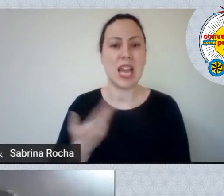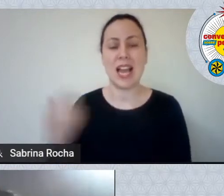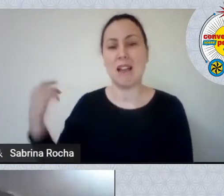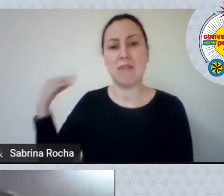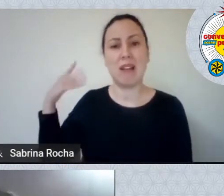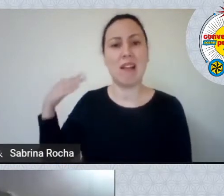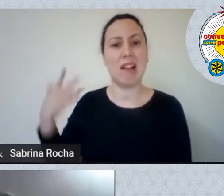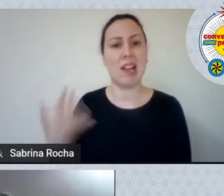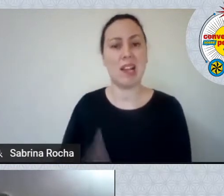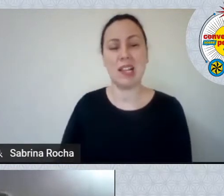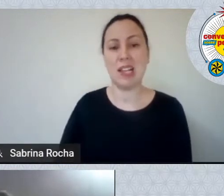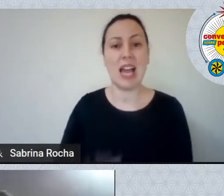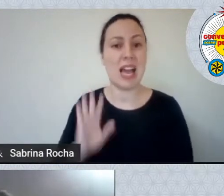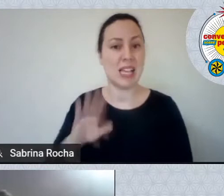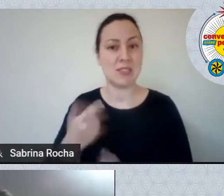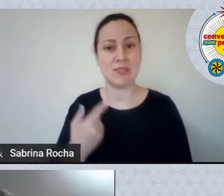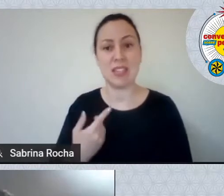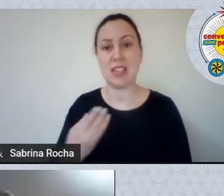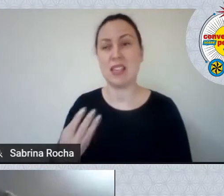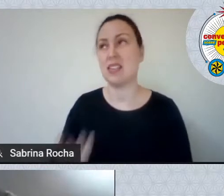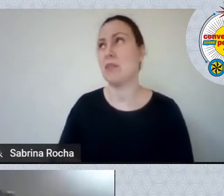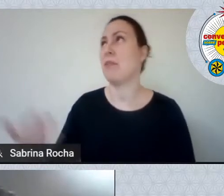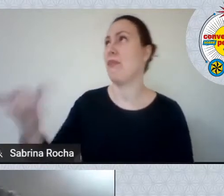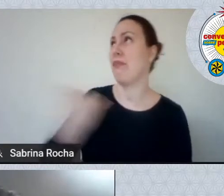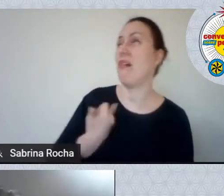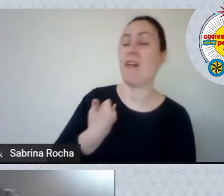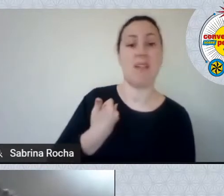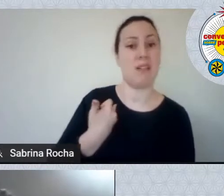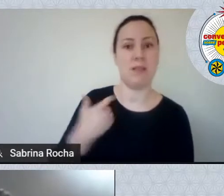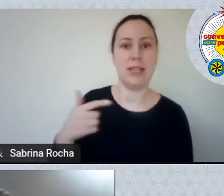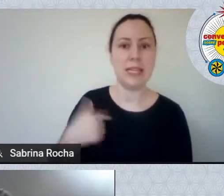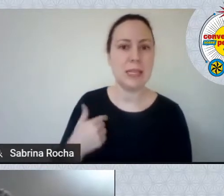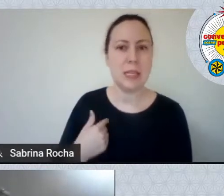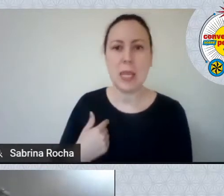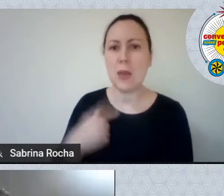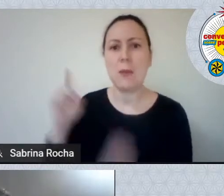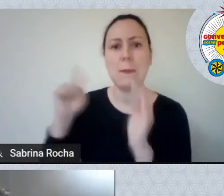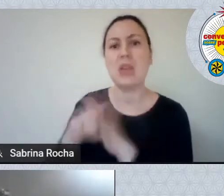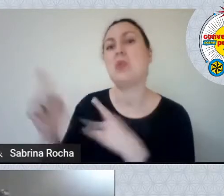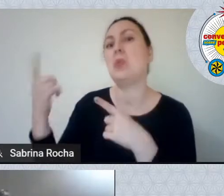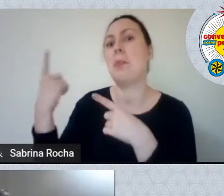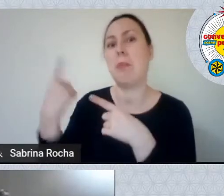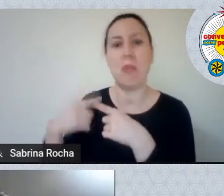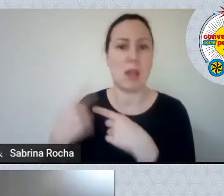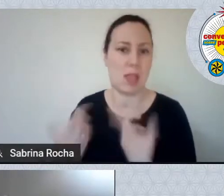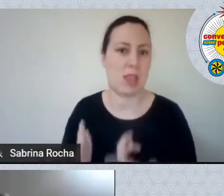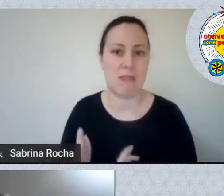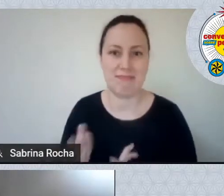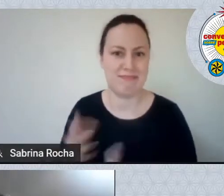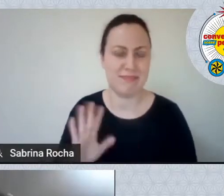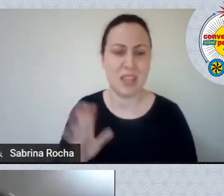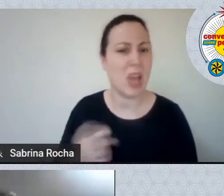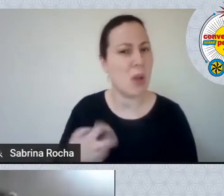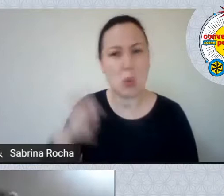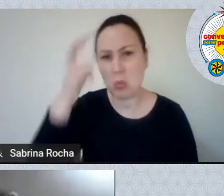origem daquilo, e que dá a textura mesmo de cada cultura, né? Mas, no fim, ela